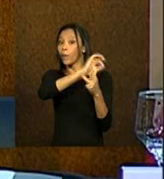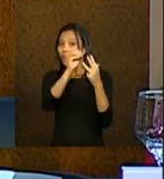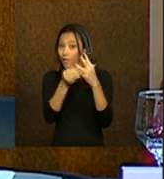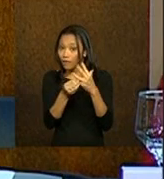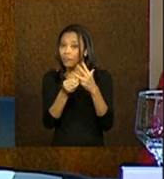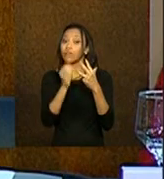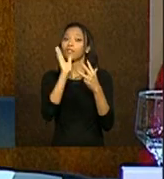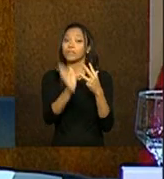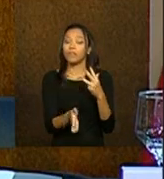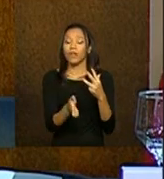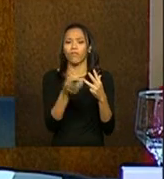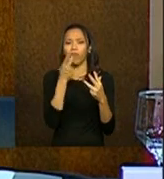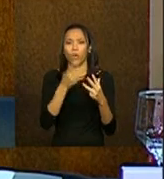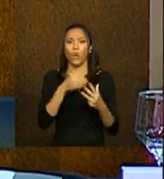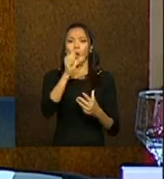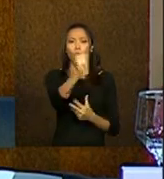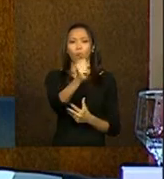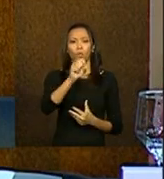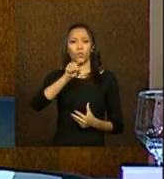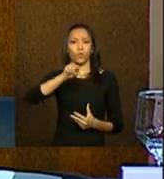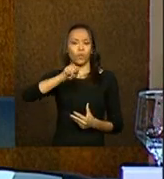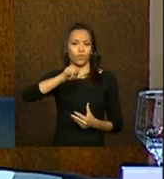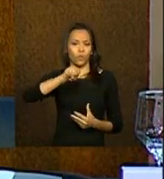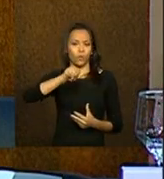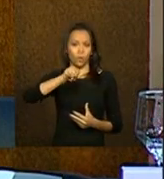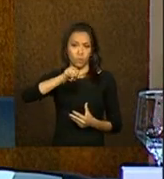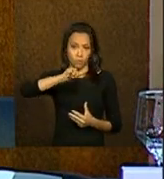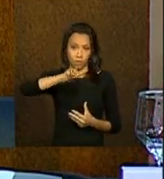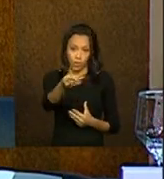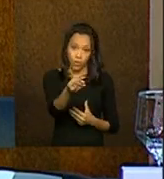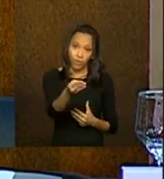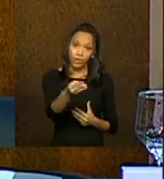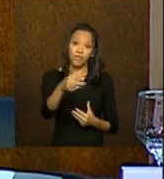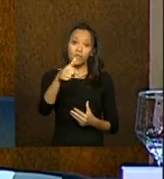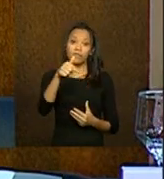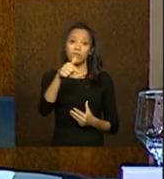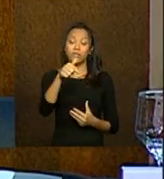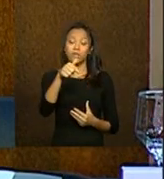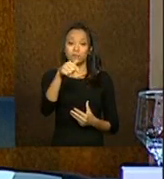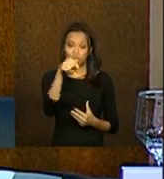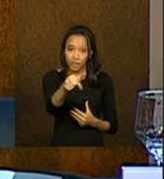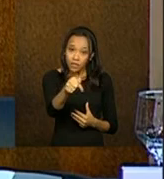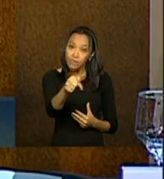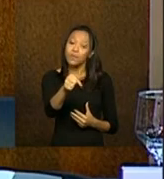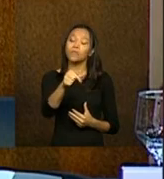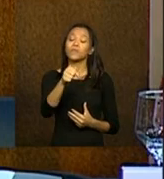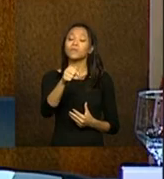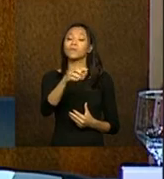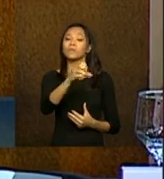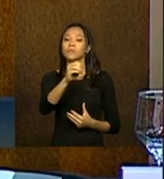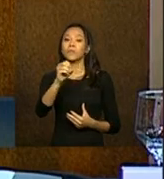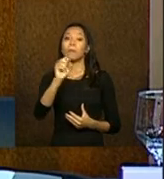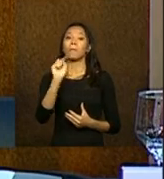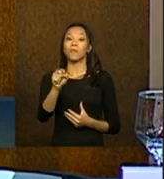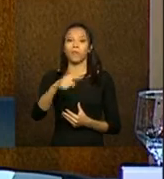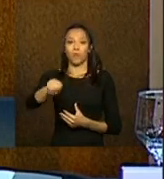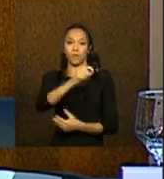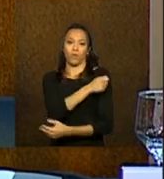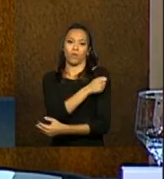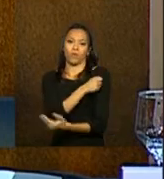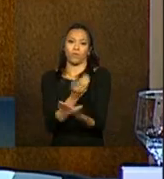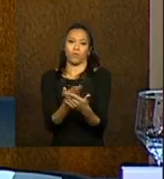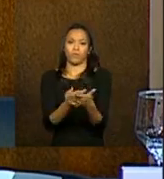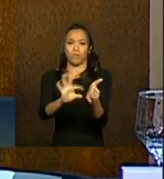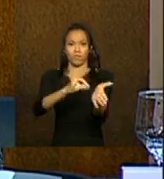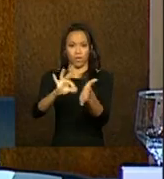registrou 8.hõ700 milhões 8.hõ700.000 estudantes se inscreveram